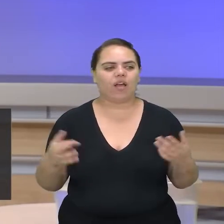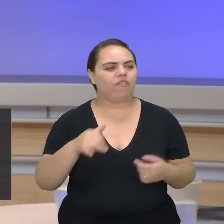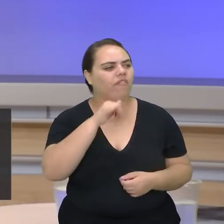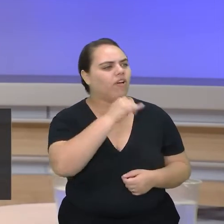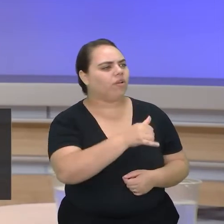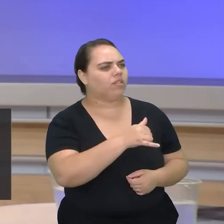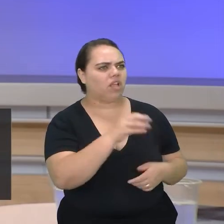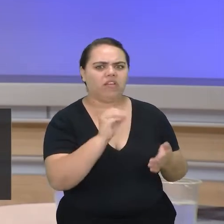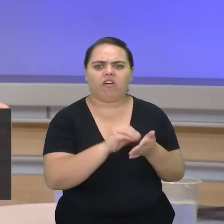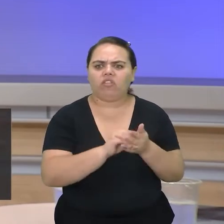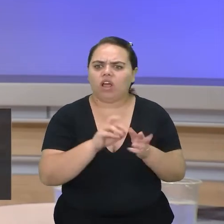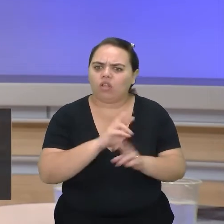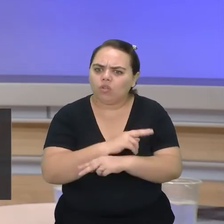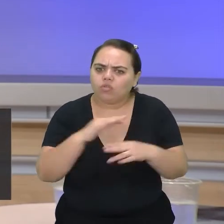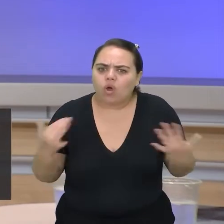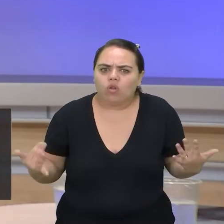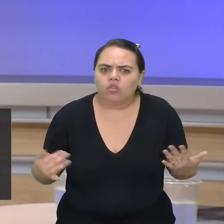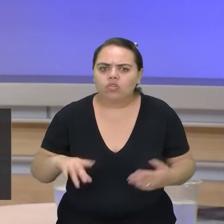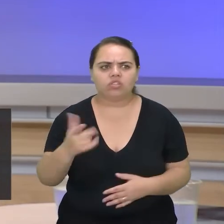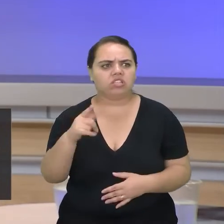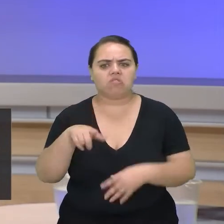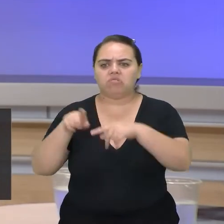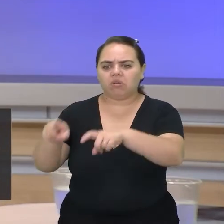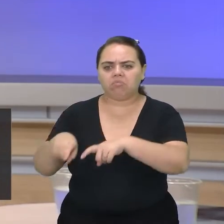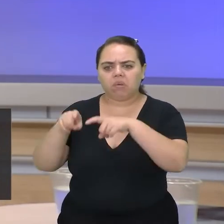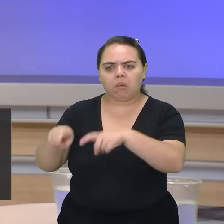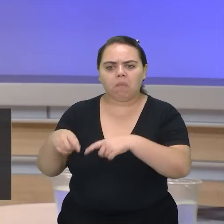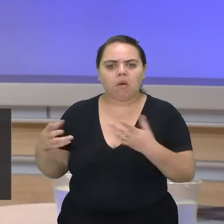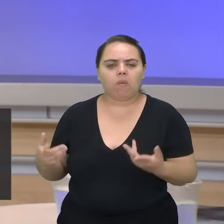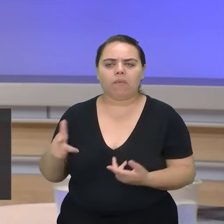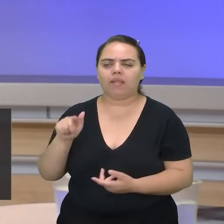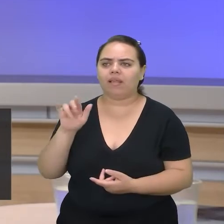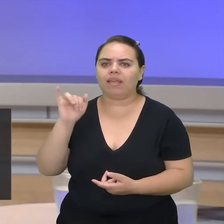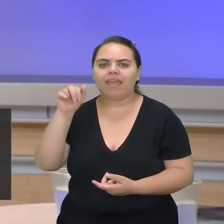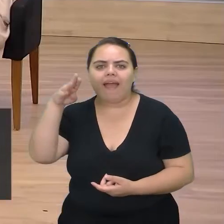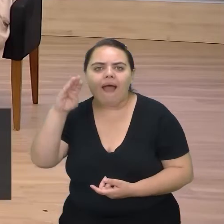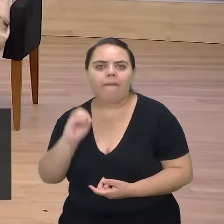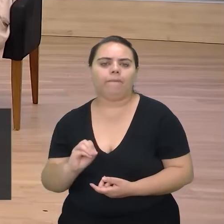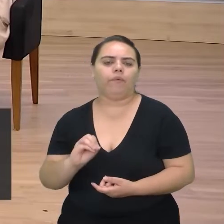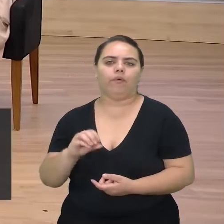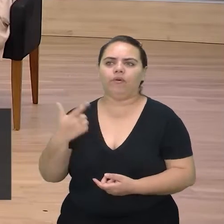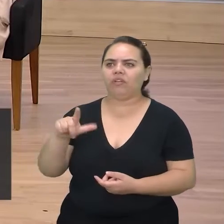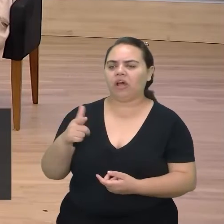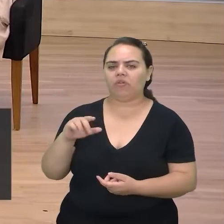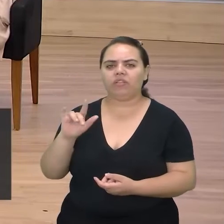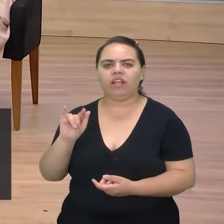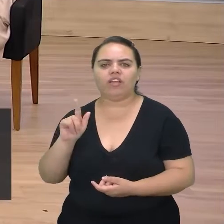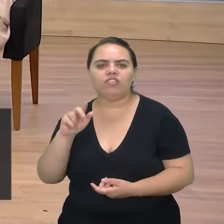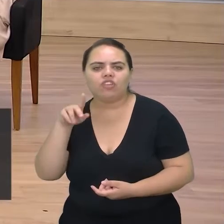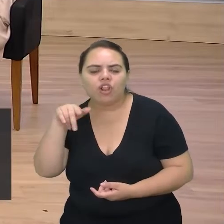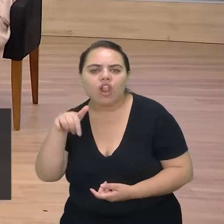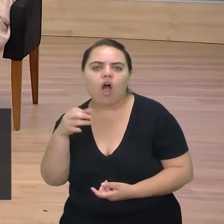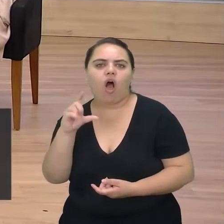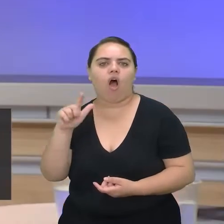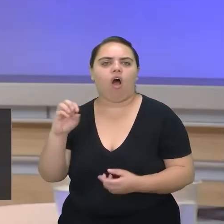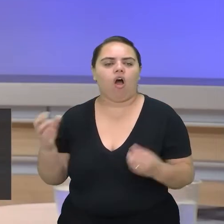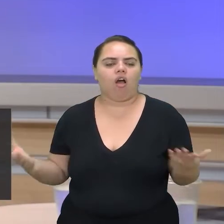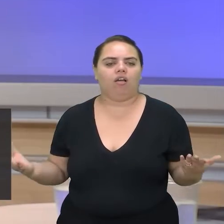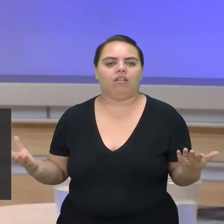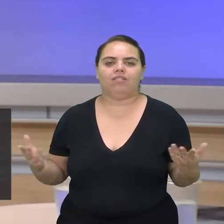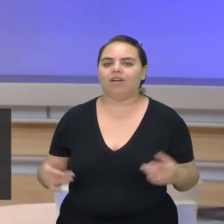faltando tudo, não tem quiabo, não tem jiló, sabe? A gente falou, putz, não dá para ignorar né, esse